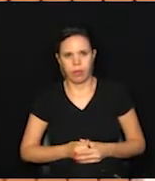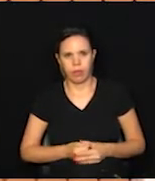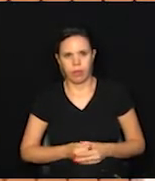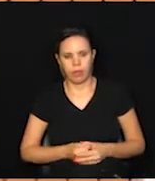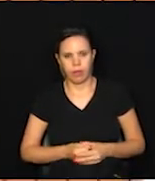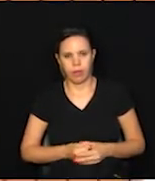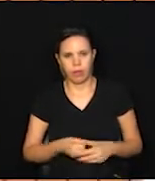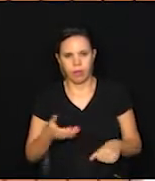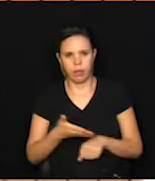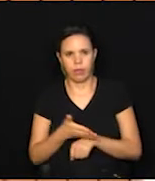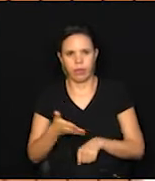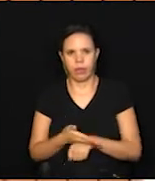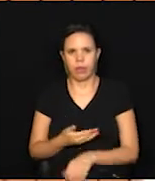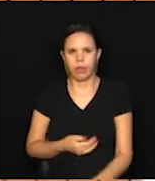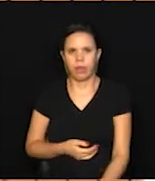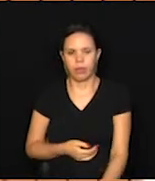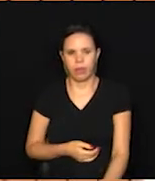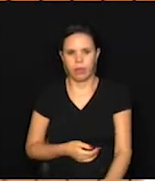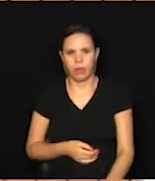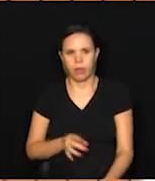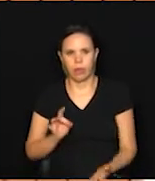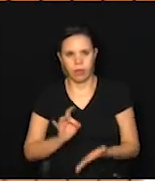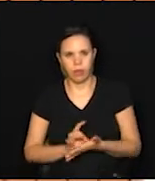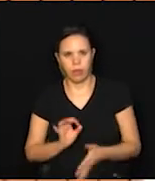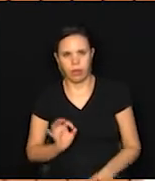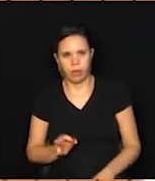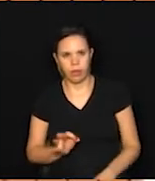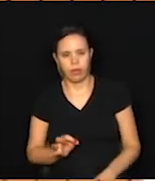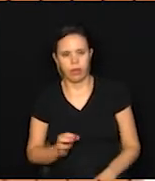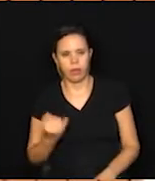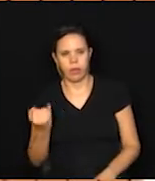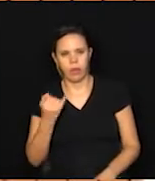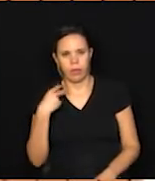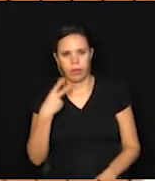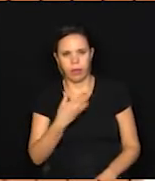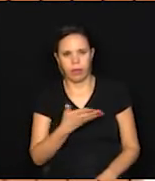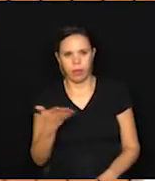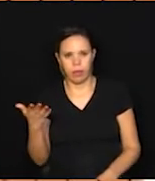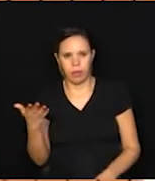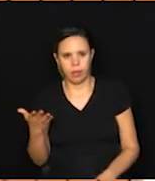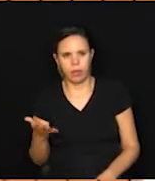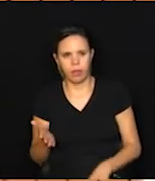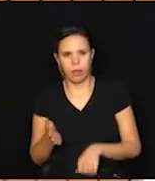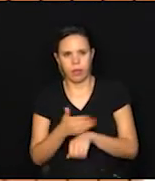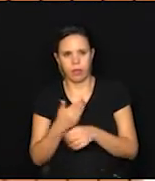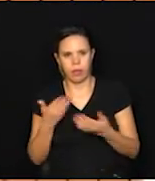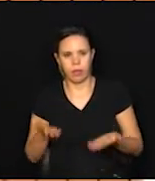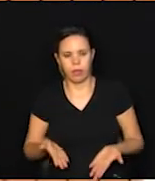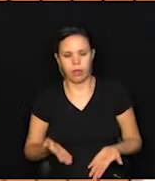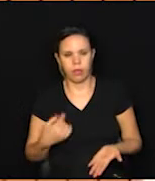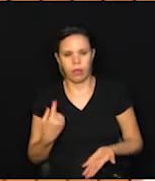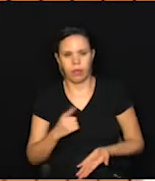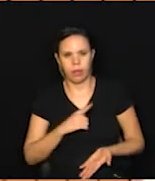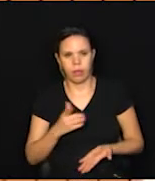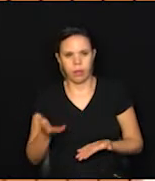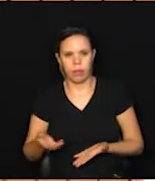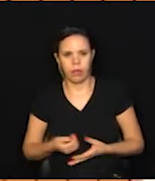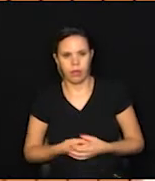a participação efetiva tão, tão, tão contundente dos vereadores que me antecederam. Mas nós temos